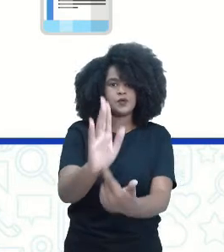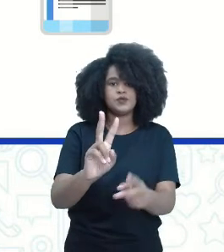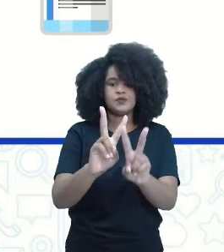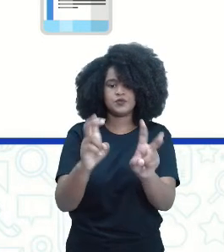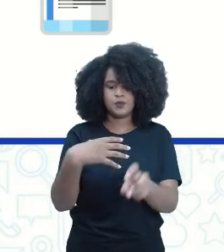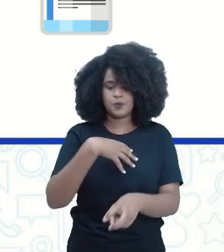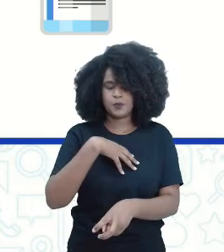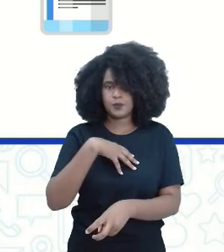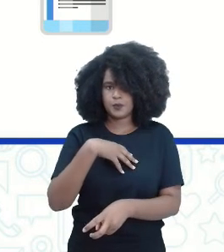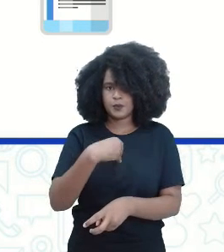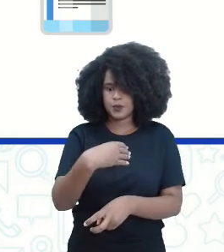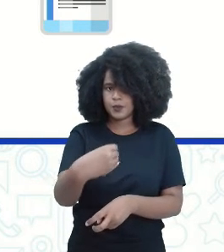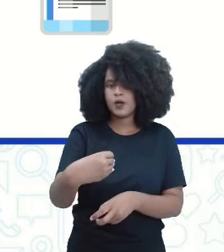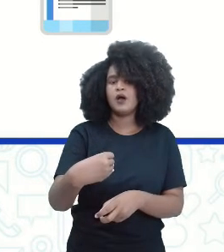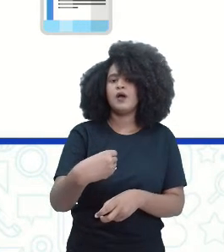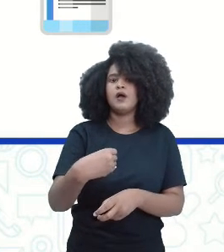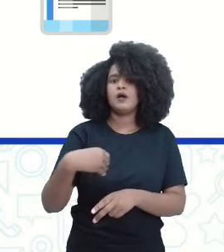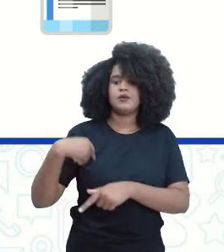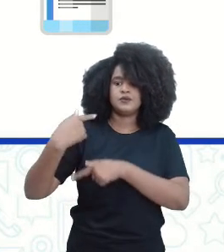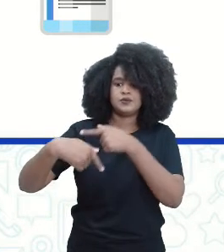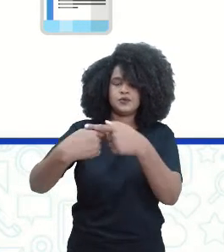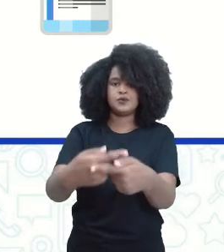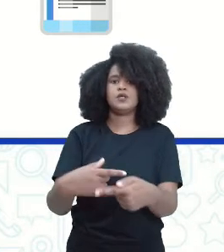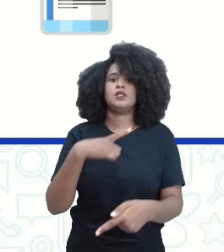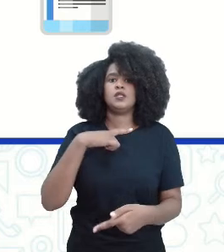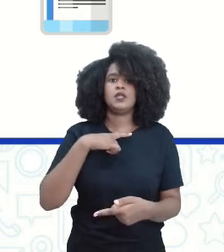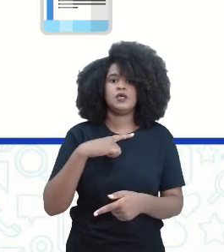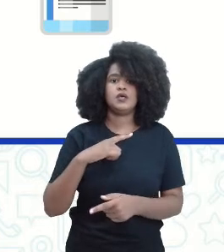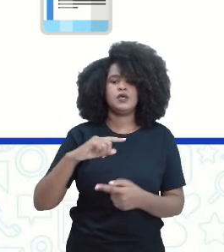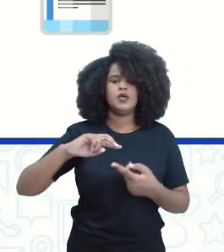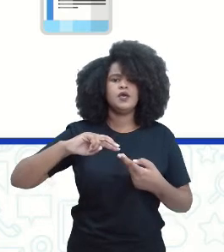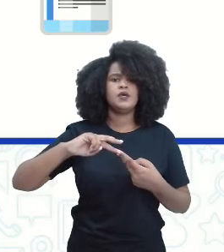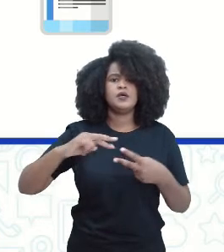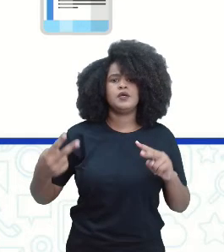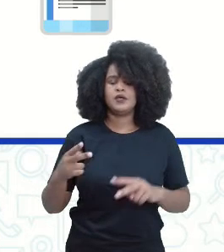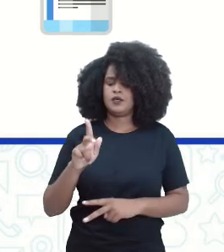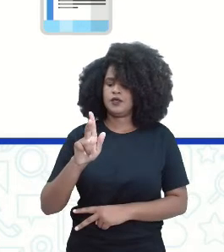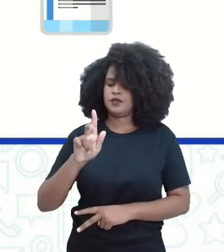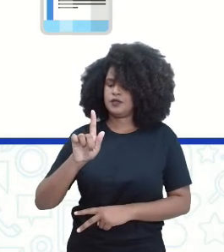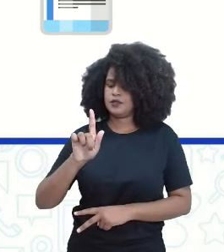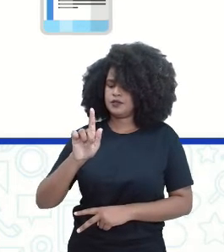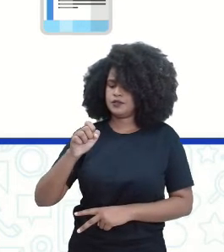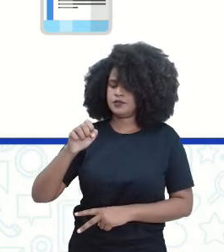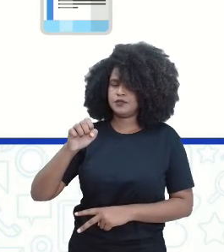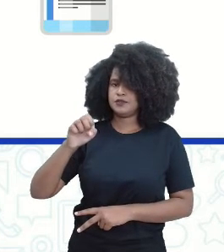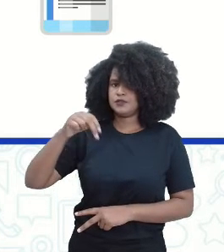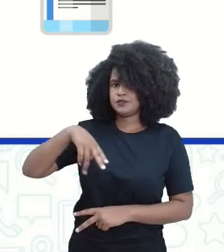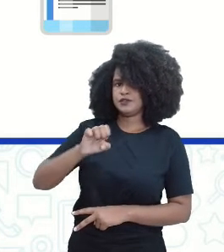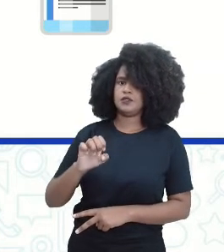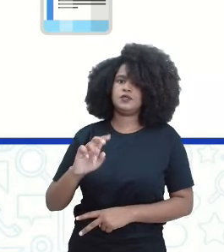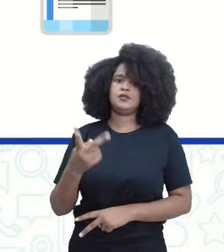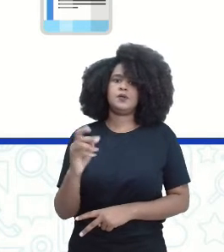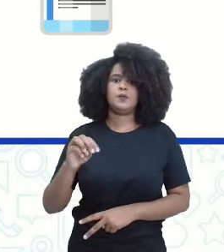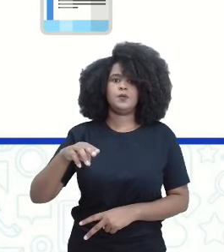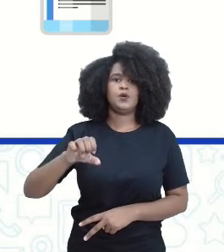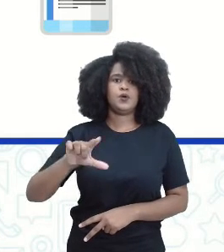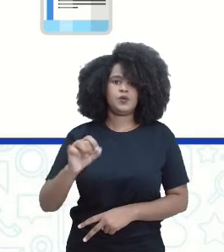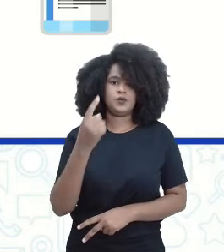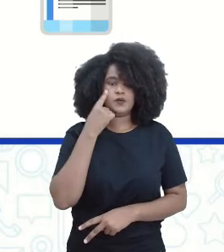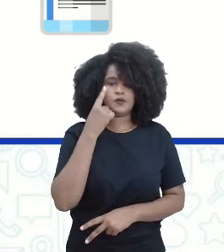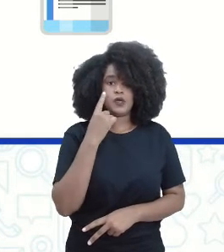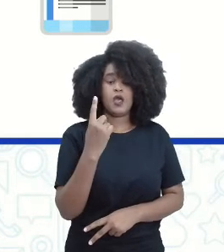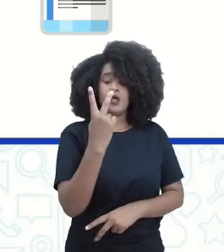aí da biologia molecular, temos os genes homólogos. Por que a gente fala de gene homólogo, né? Porque são quando